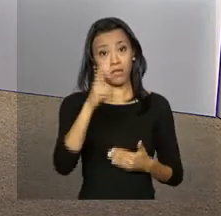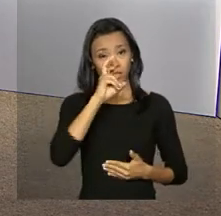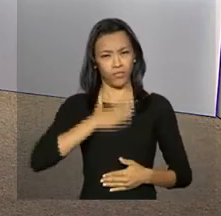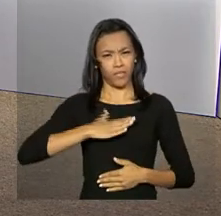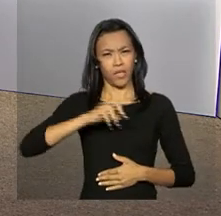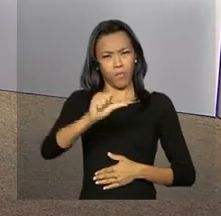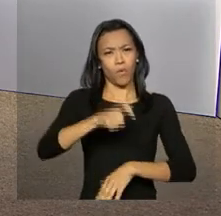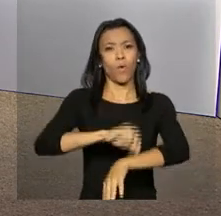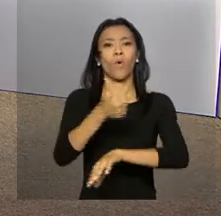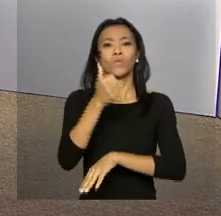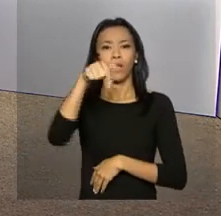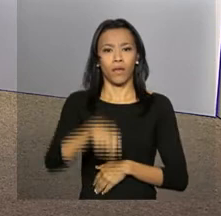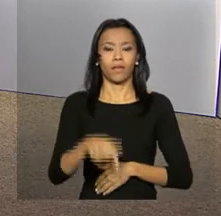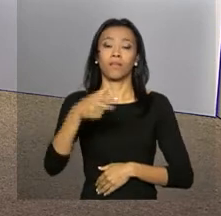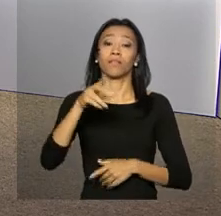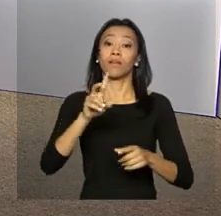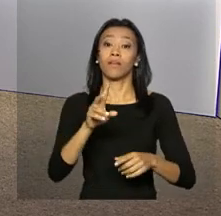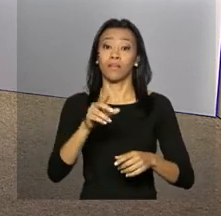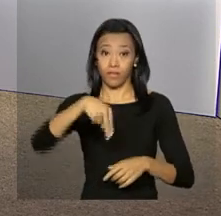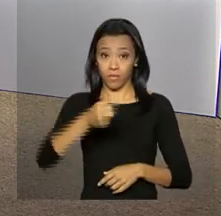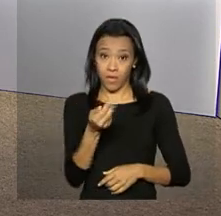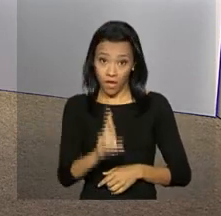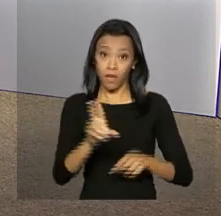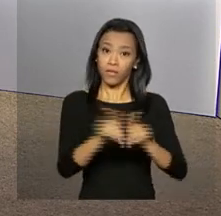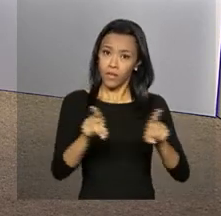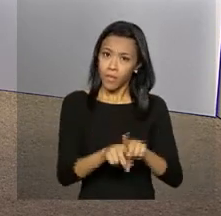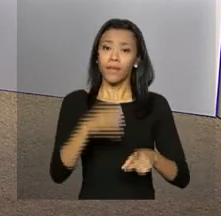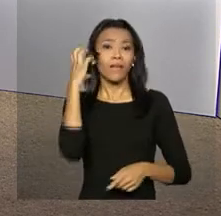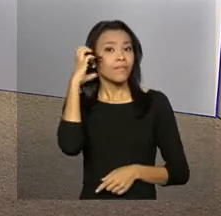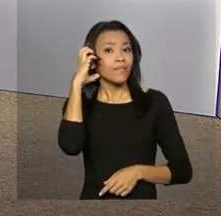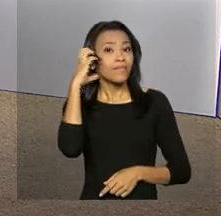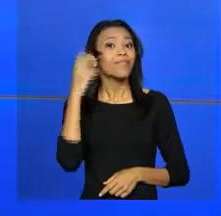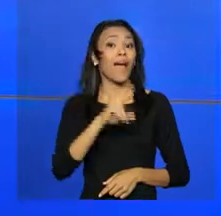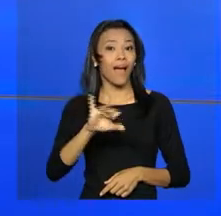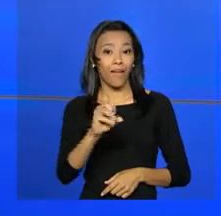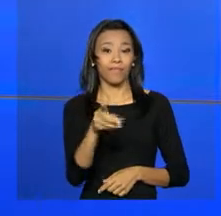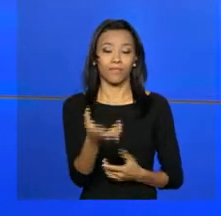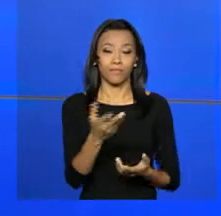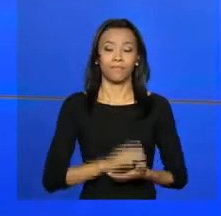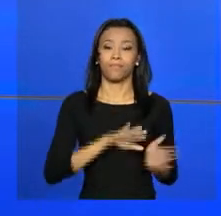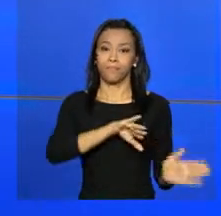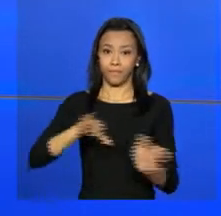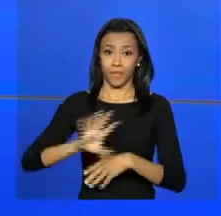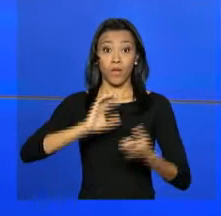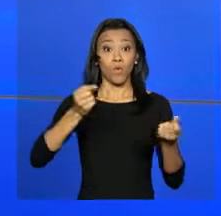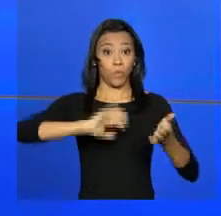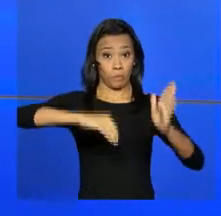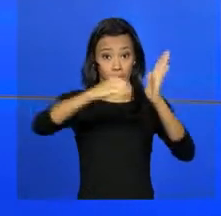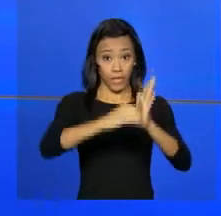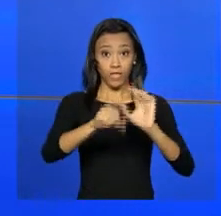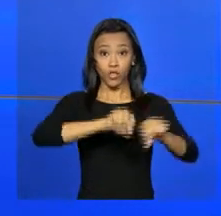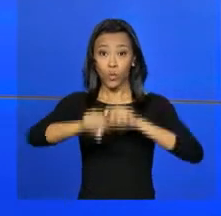partir das 11 horas aqui na TVNBR e também pela Rede Nacional de Rádio. Não perca. E o plenário do Senado Federal elegeu os